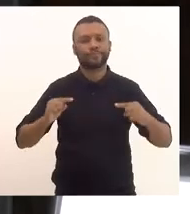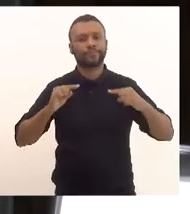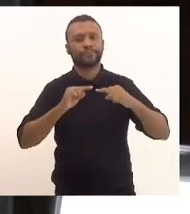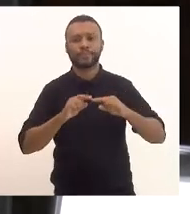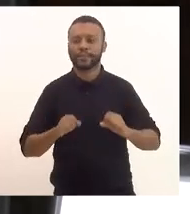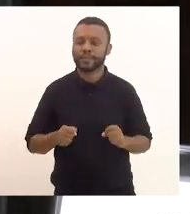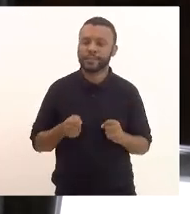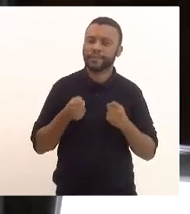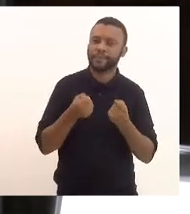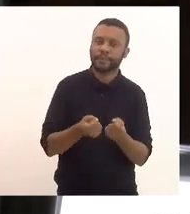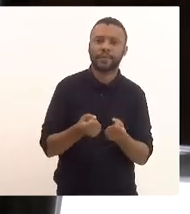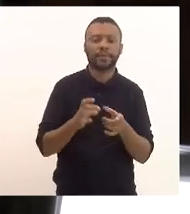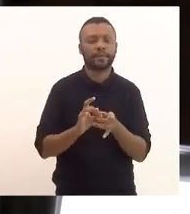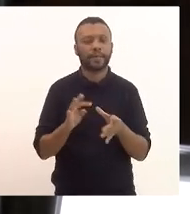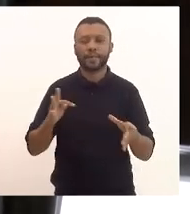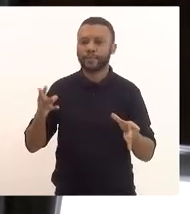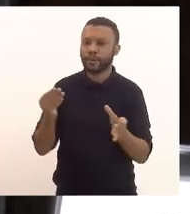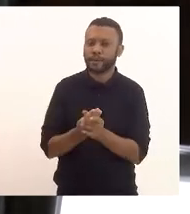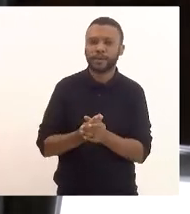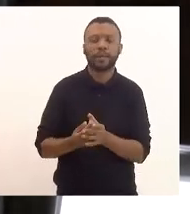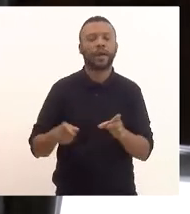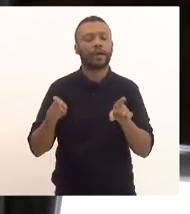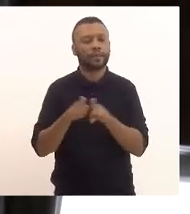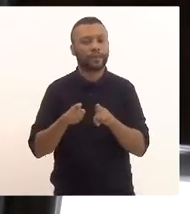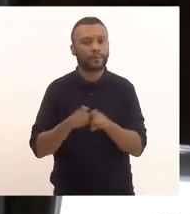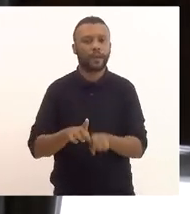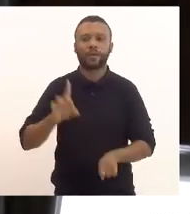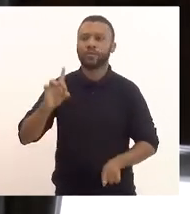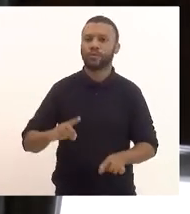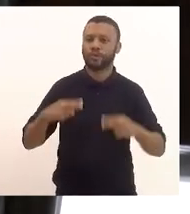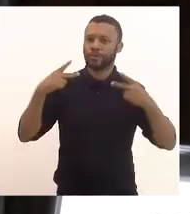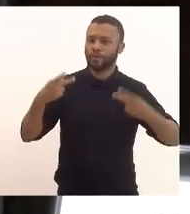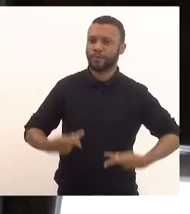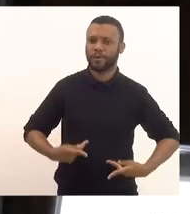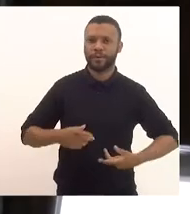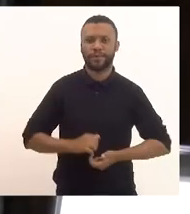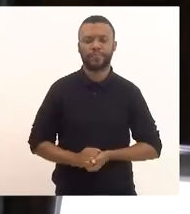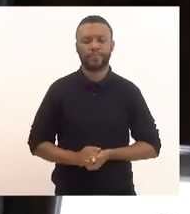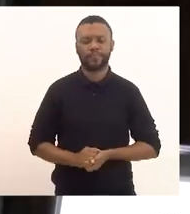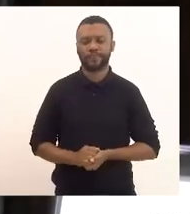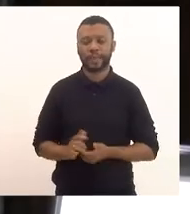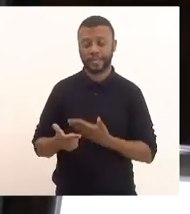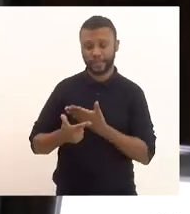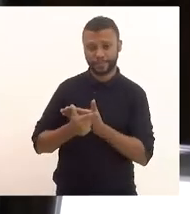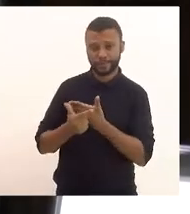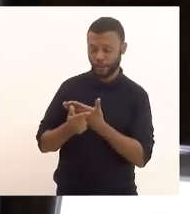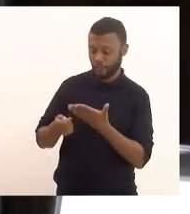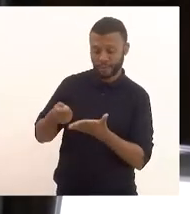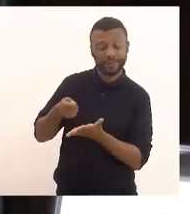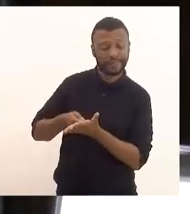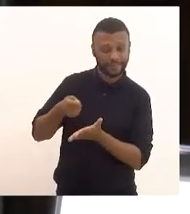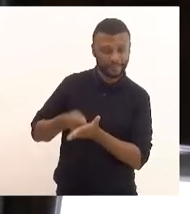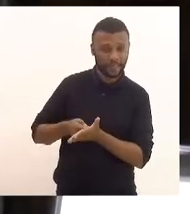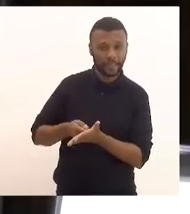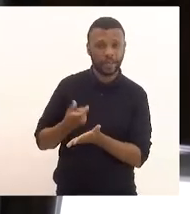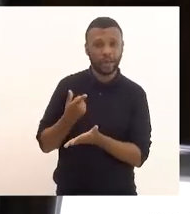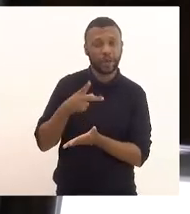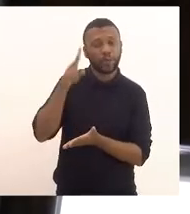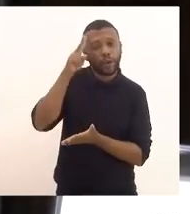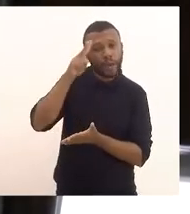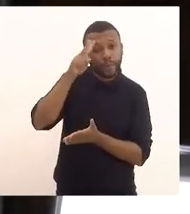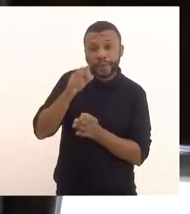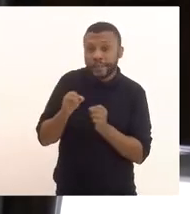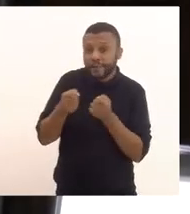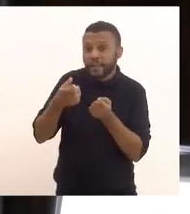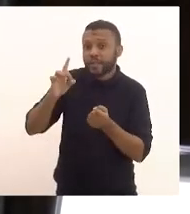democracia e dos Direitos Humanos esse dever nos faz lembrar que defender